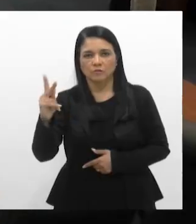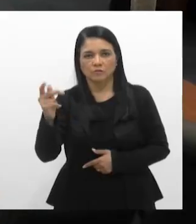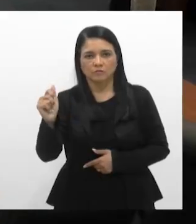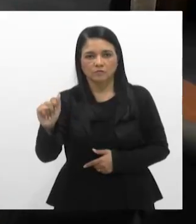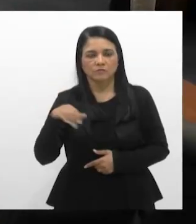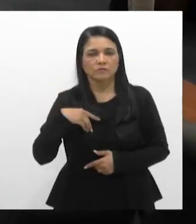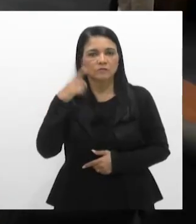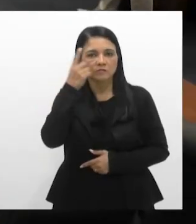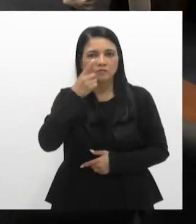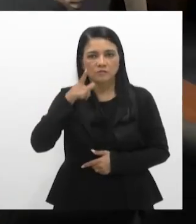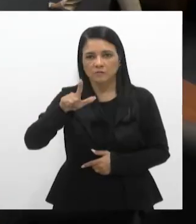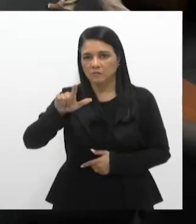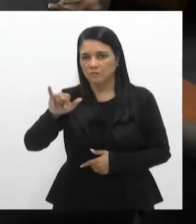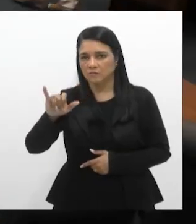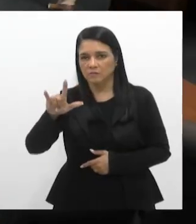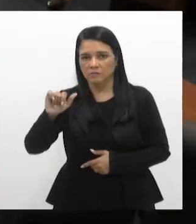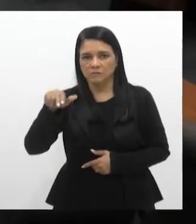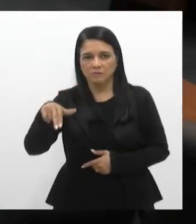Deputada Lilian Bering.